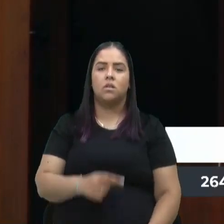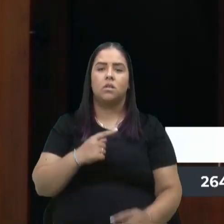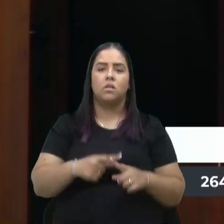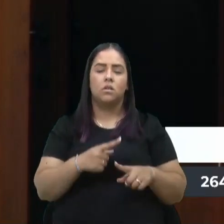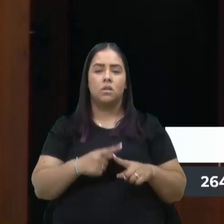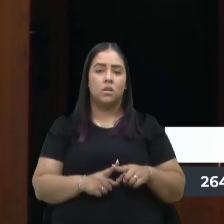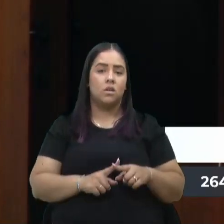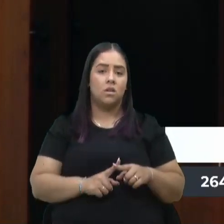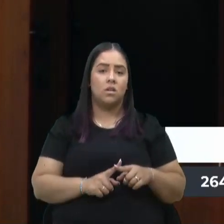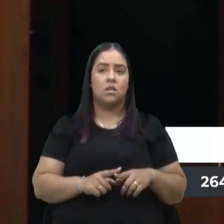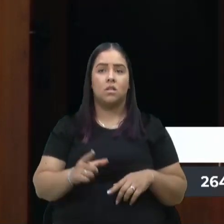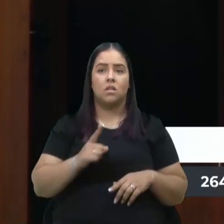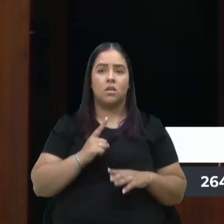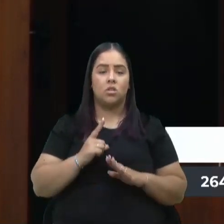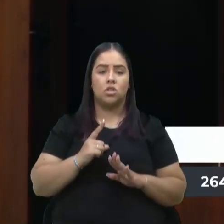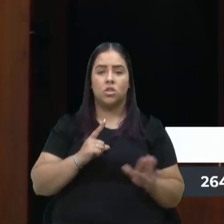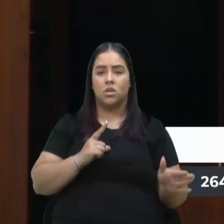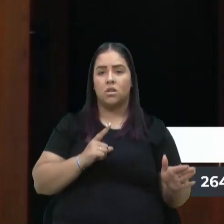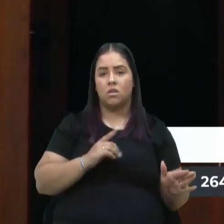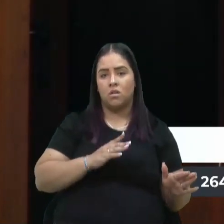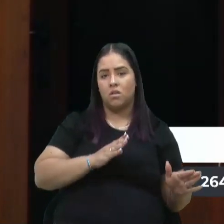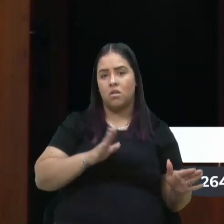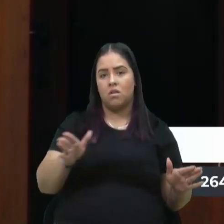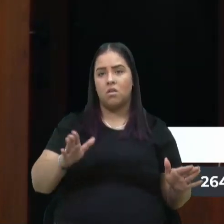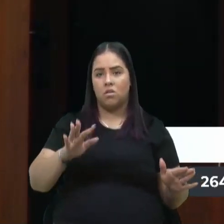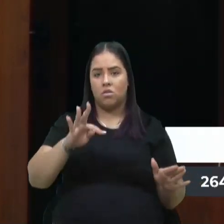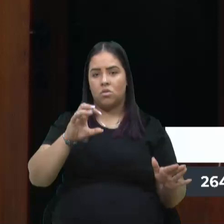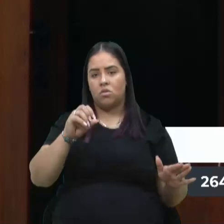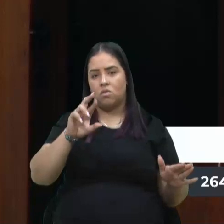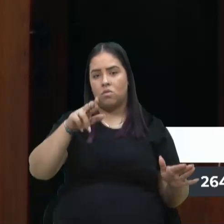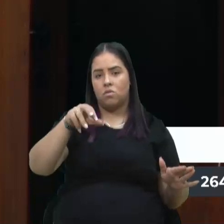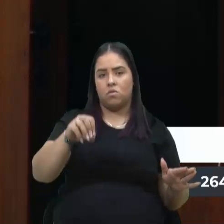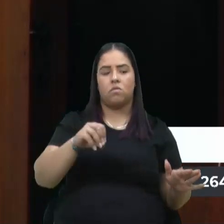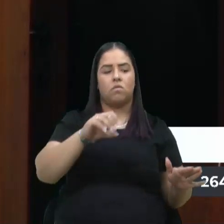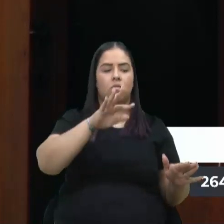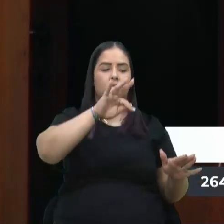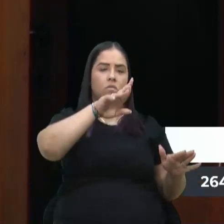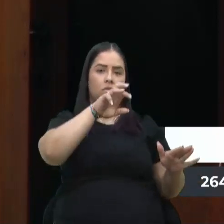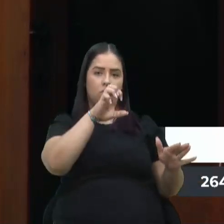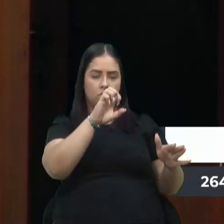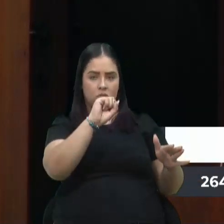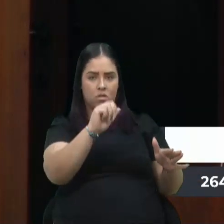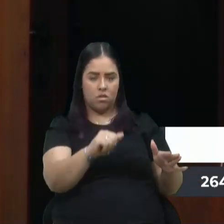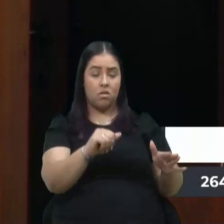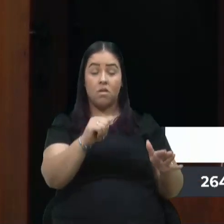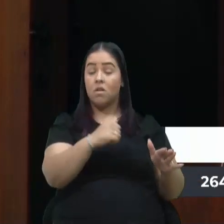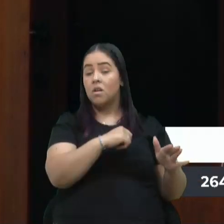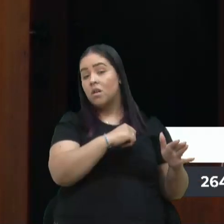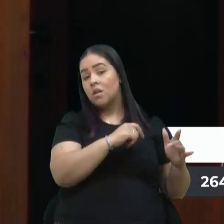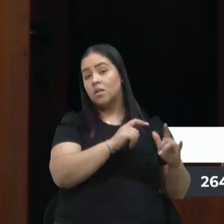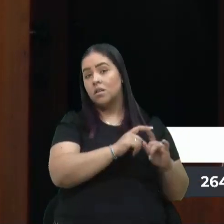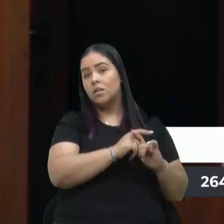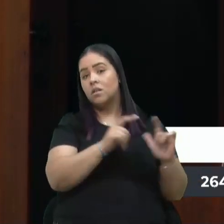tem ativos e capitais, torno, fresa, prensa, grandes imobilizados.